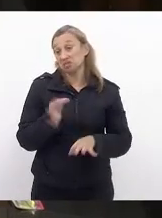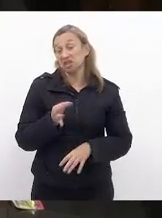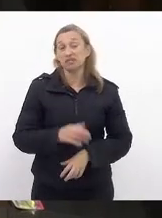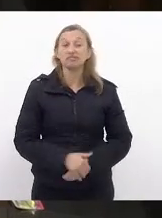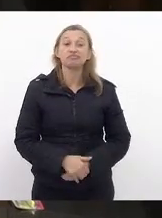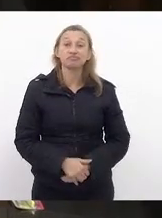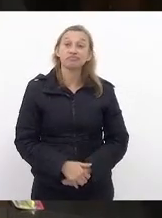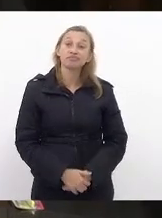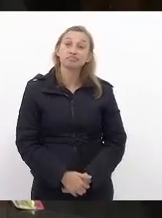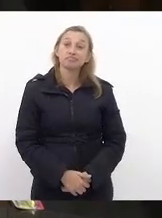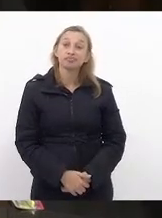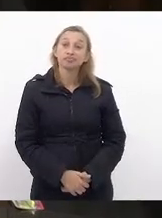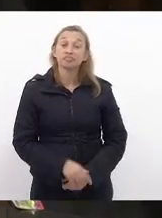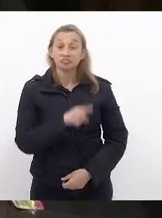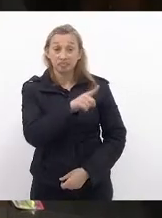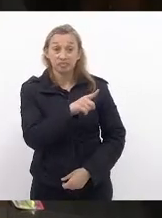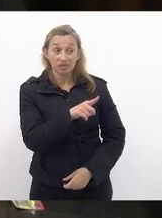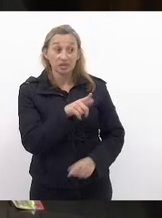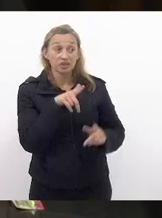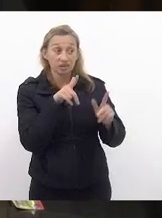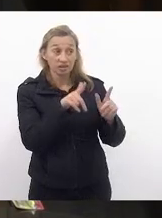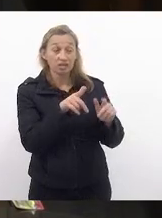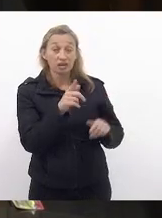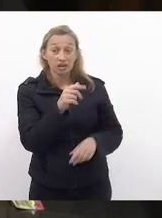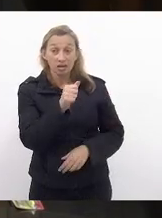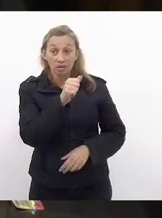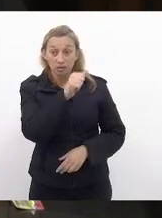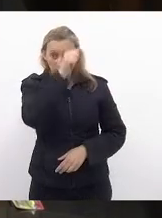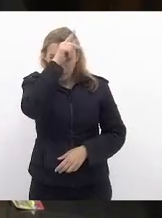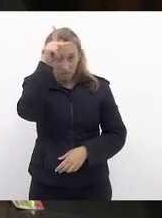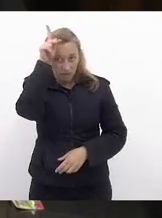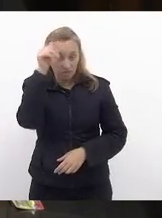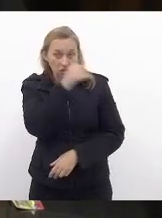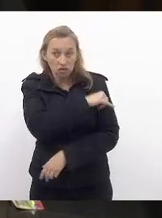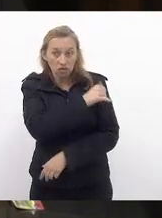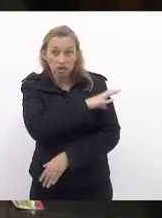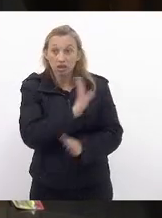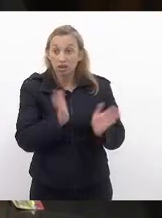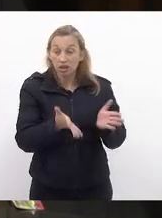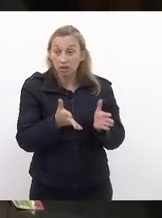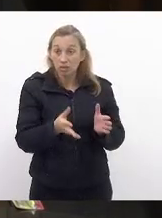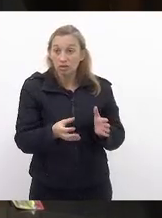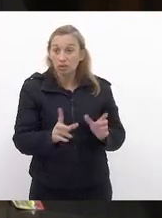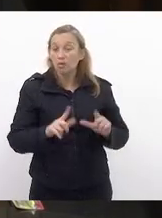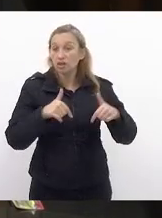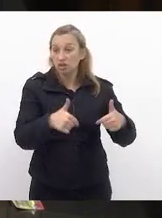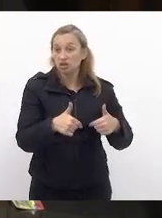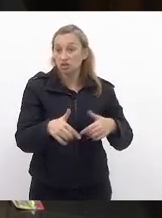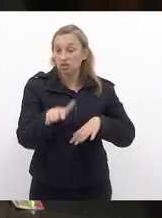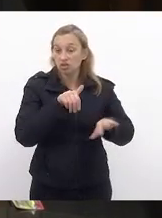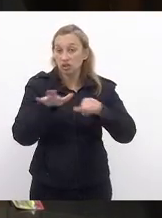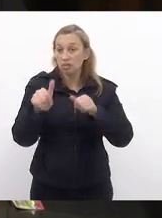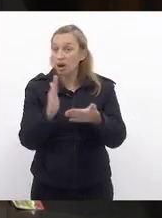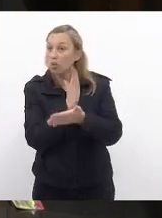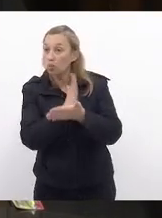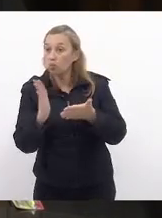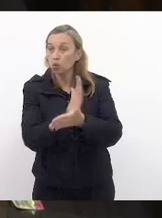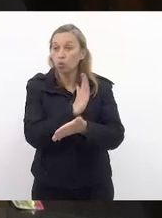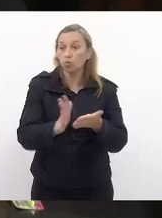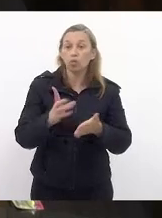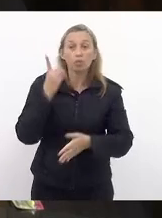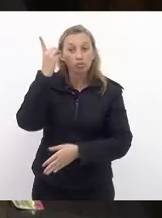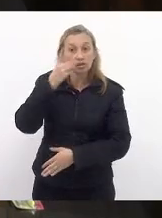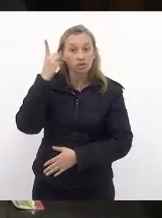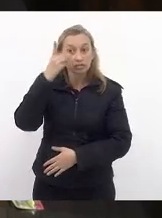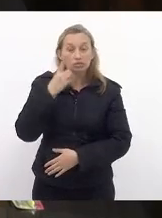óbvio pois esse mesmo prefeito do Rio de Janeiro que agora criou o hábito de chamar alguns Deputados